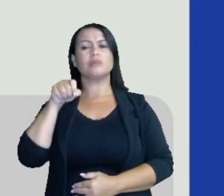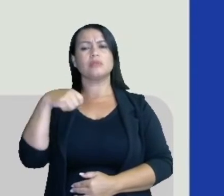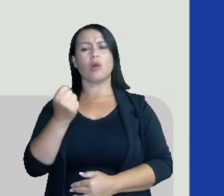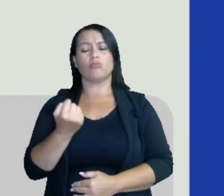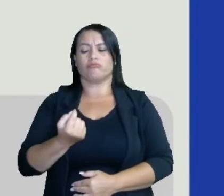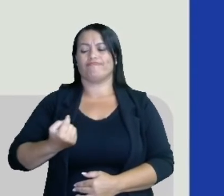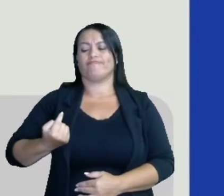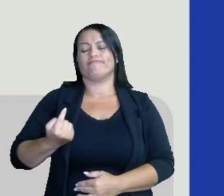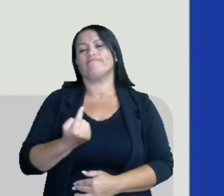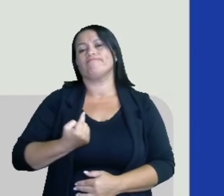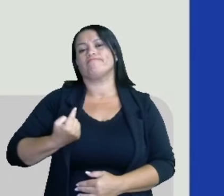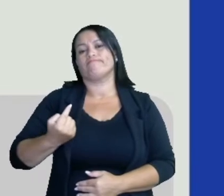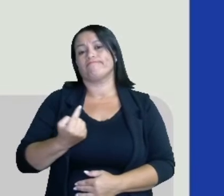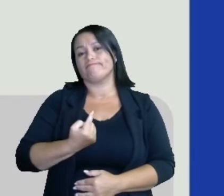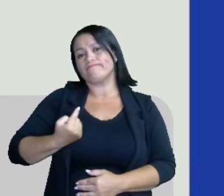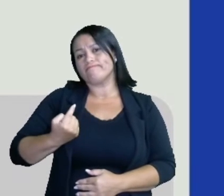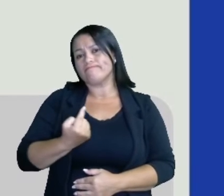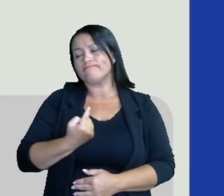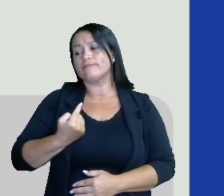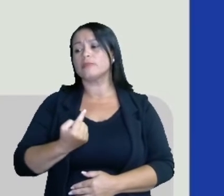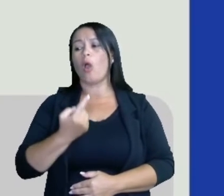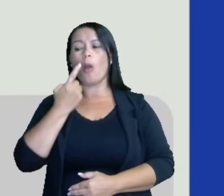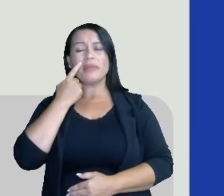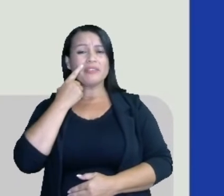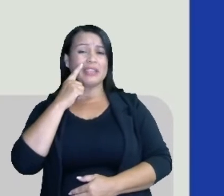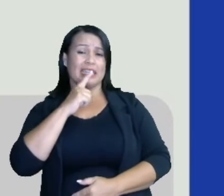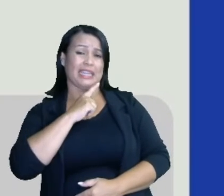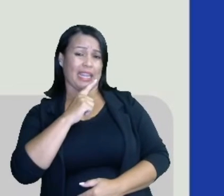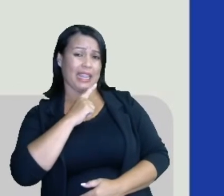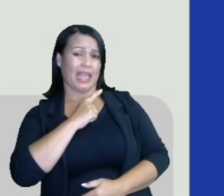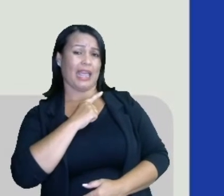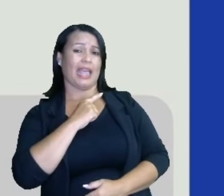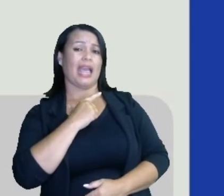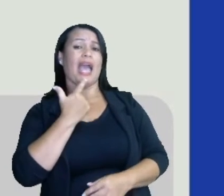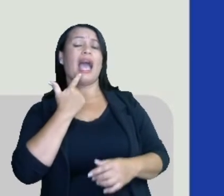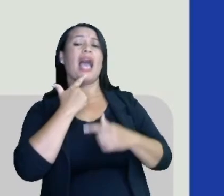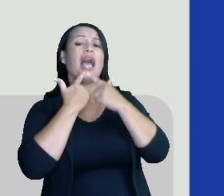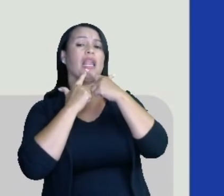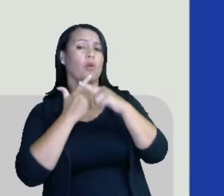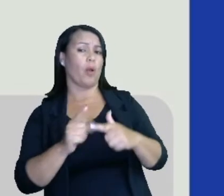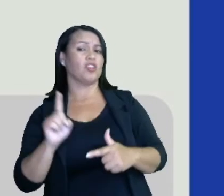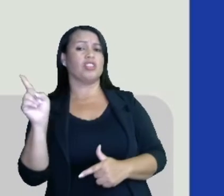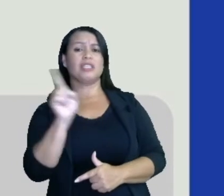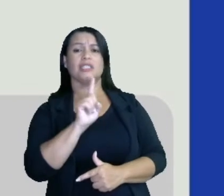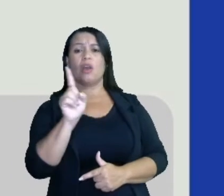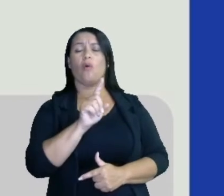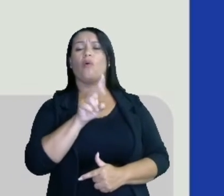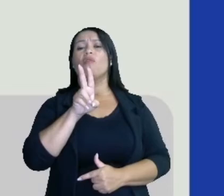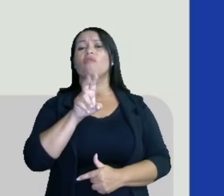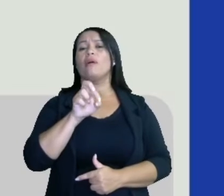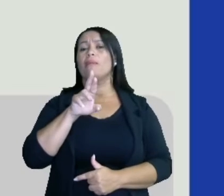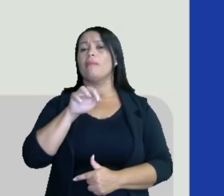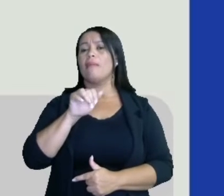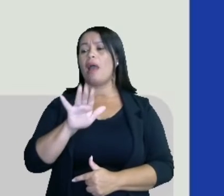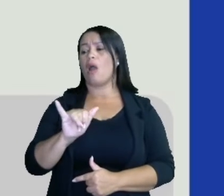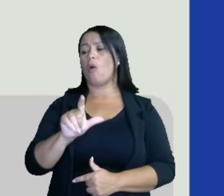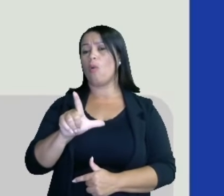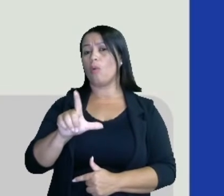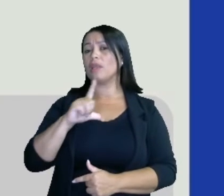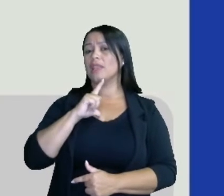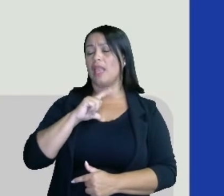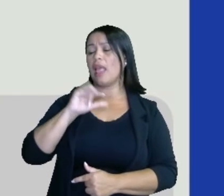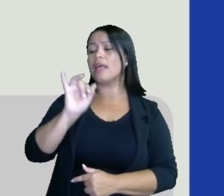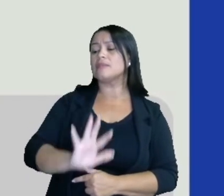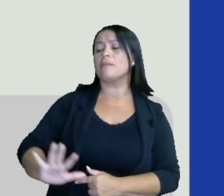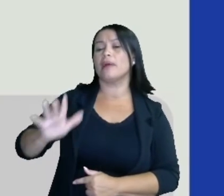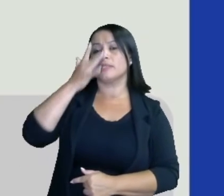Podemos observar que tem a linguagem não verbal, que é o desenho aí dessas pessoas, mas também tem